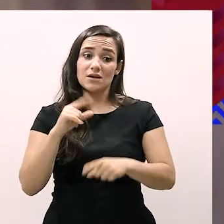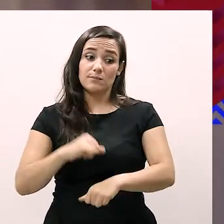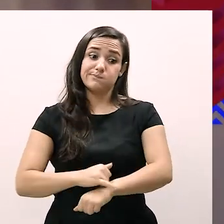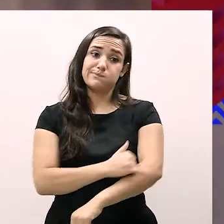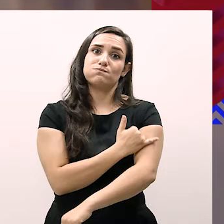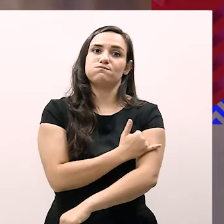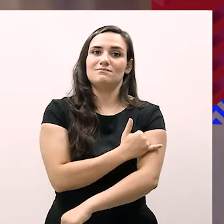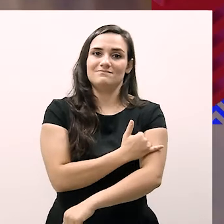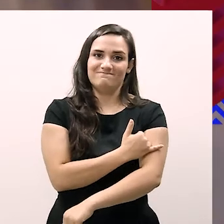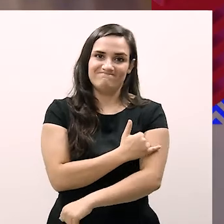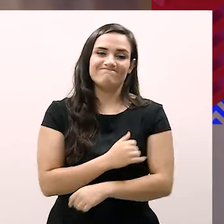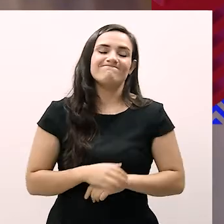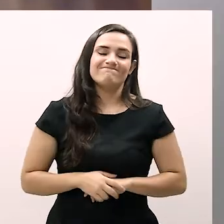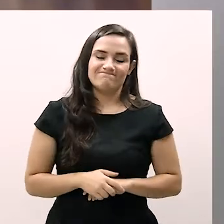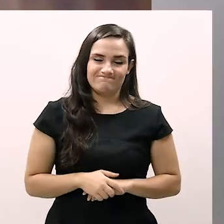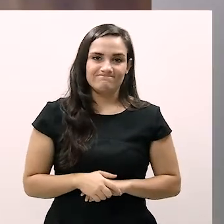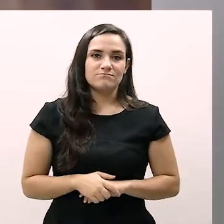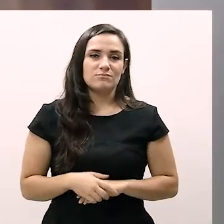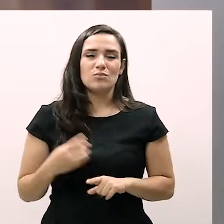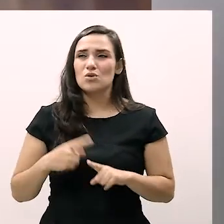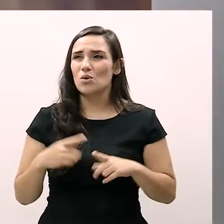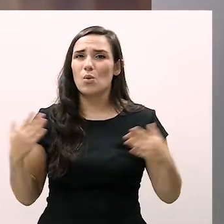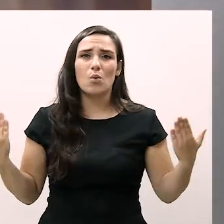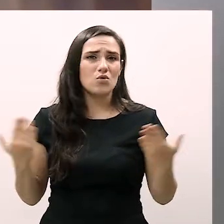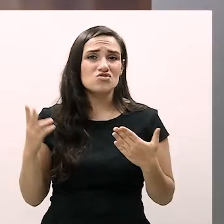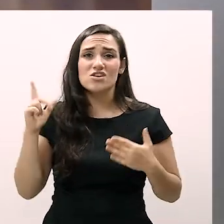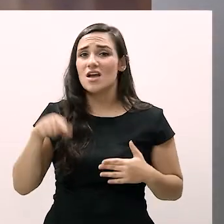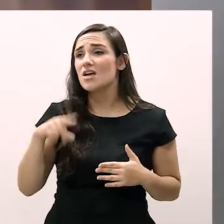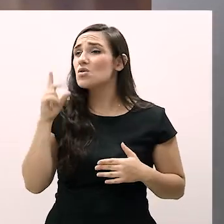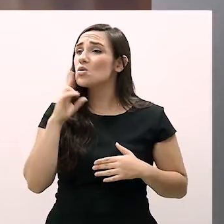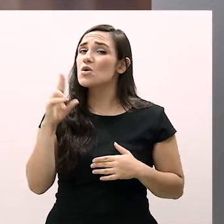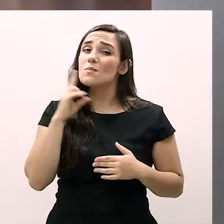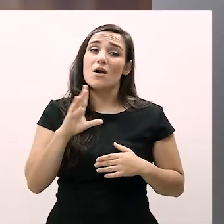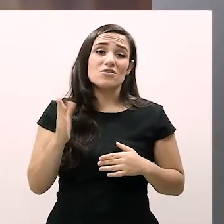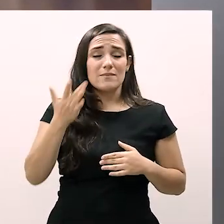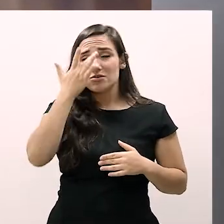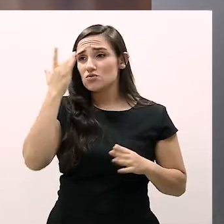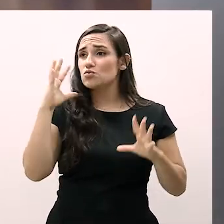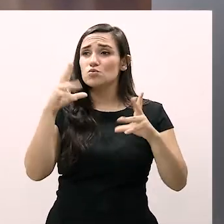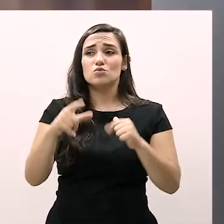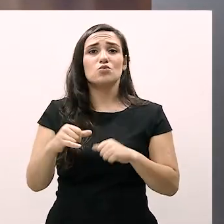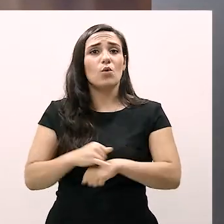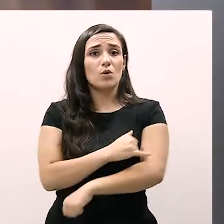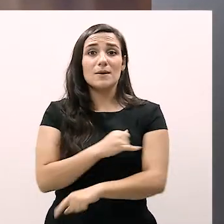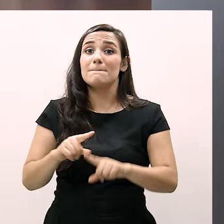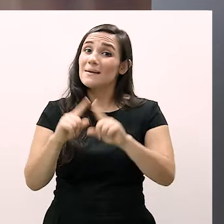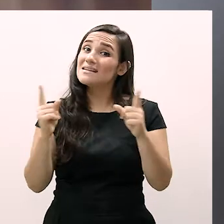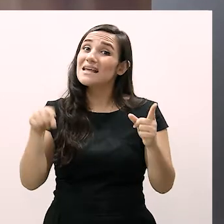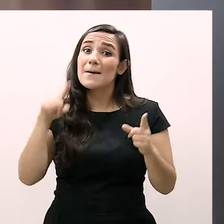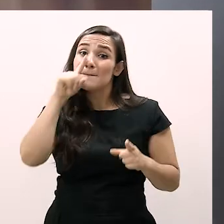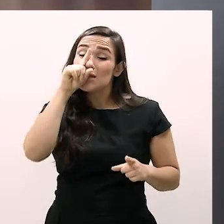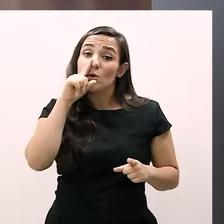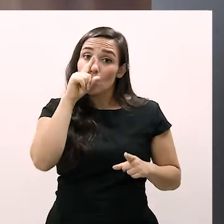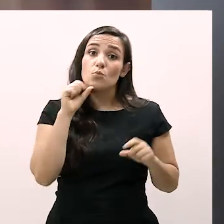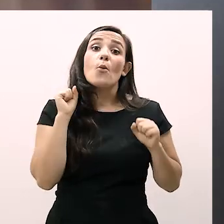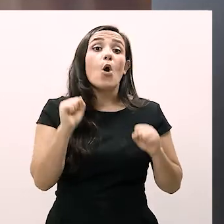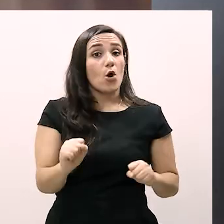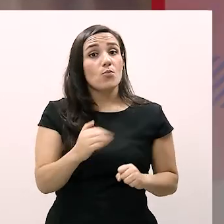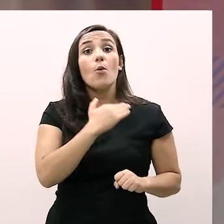porque a obesidade passou a ser também um fator de risco independente para